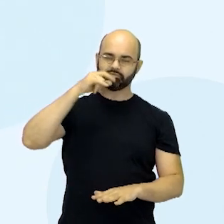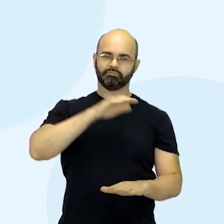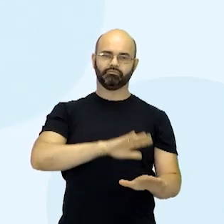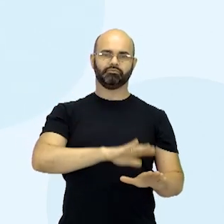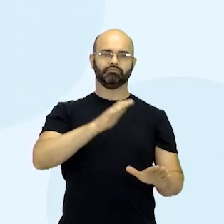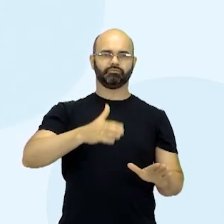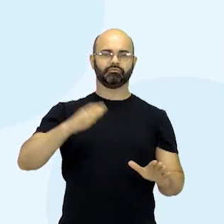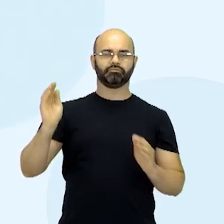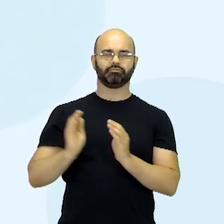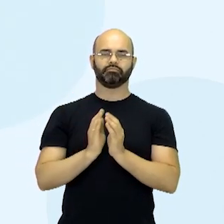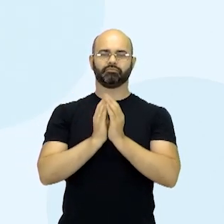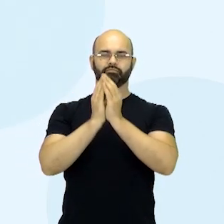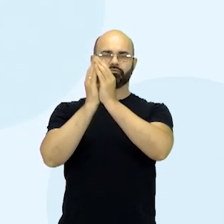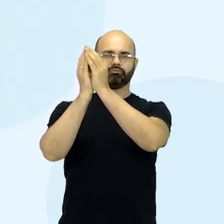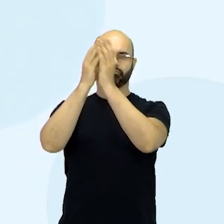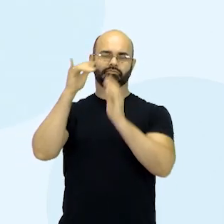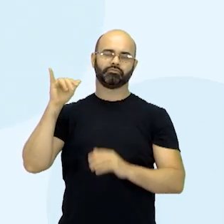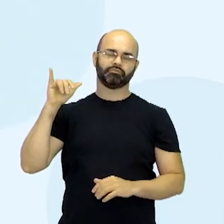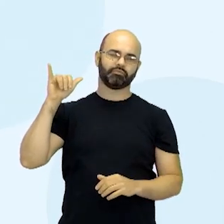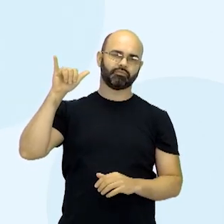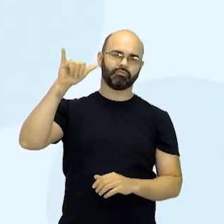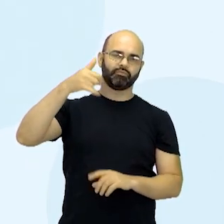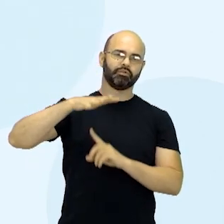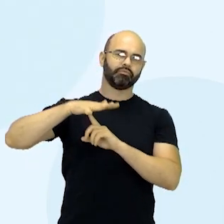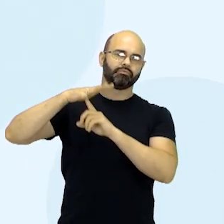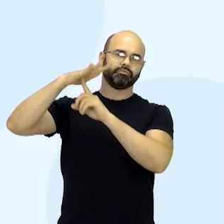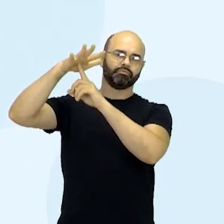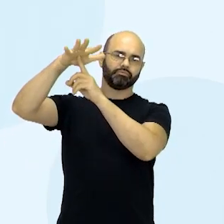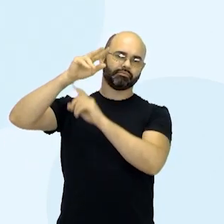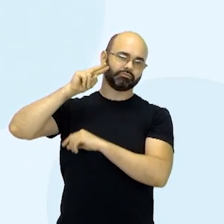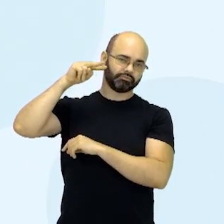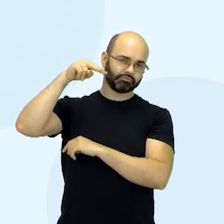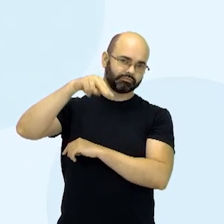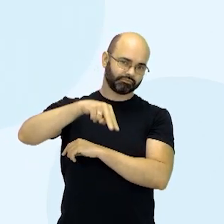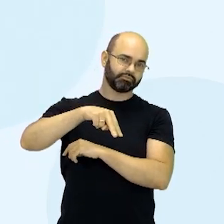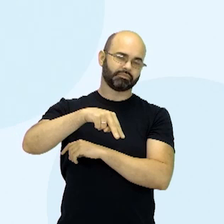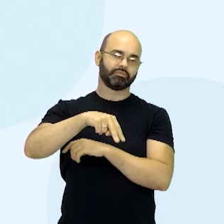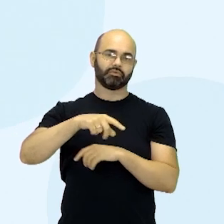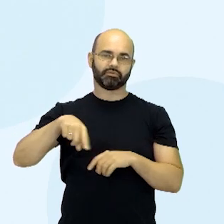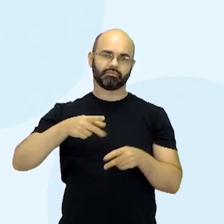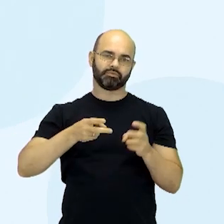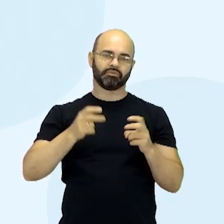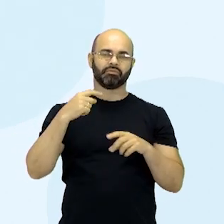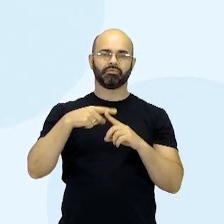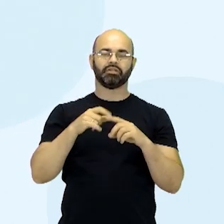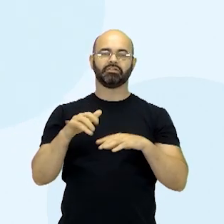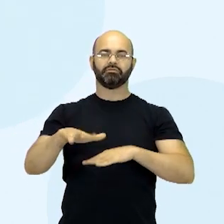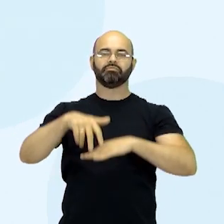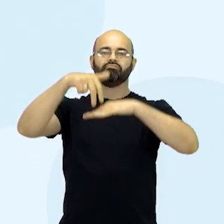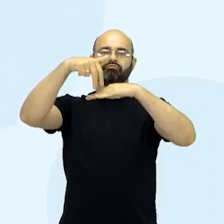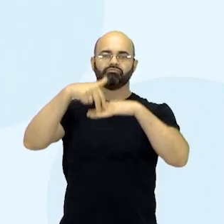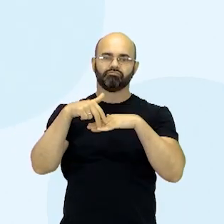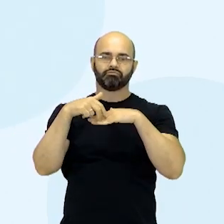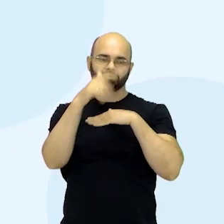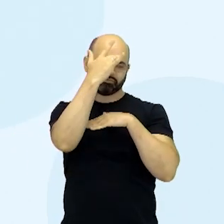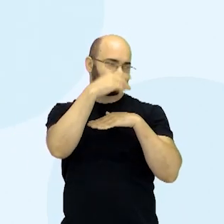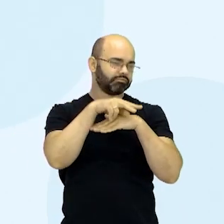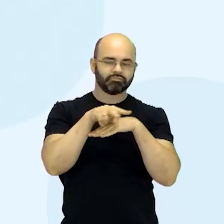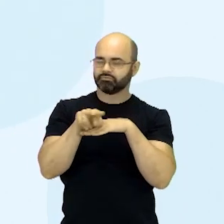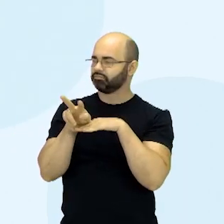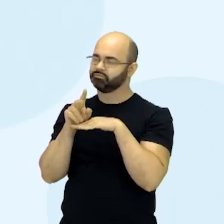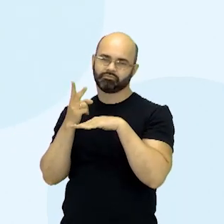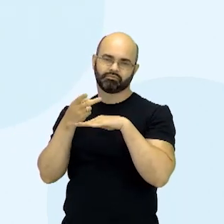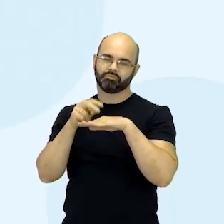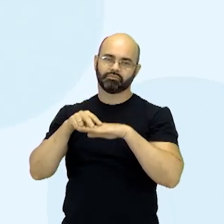morro, de um balão, avião ou helicóptero, alguns desses desenhos não podem ser vistos por completo do solo. Entre os